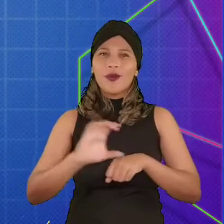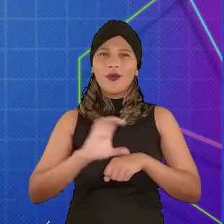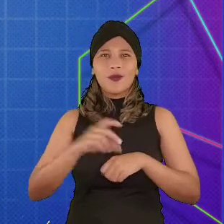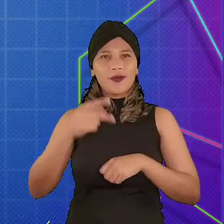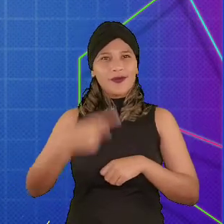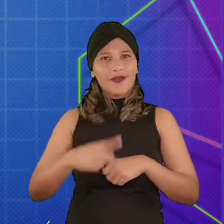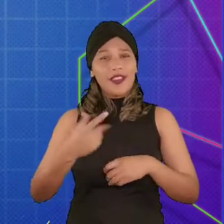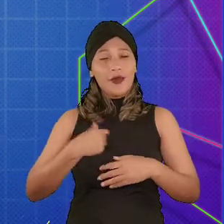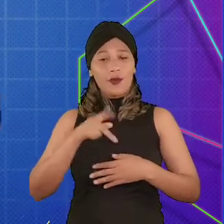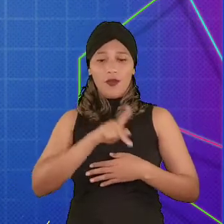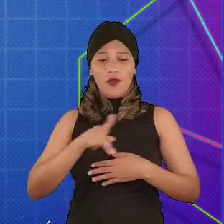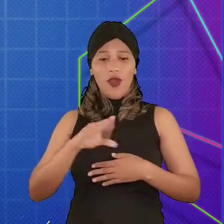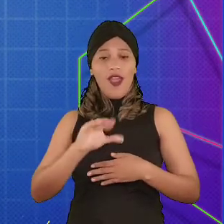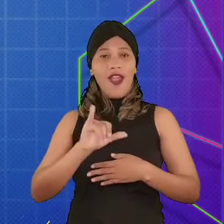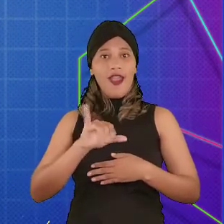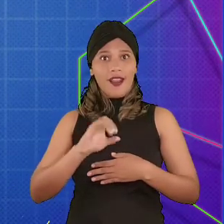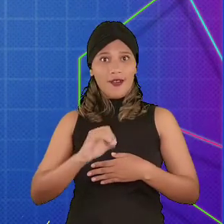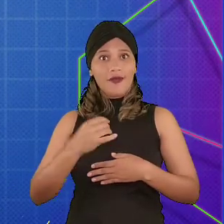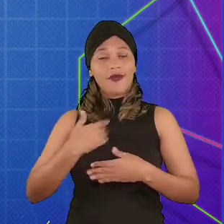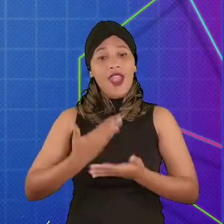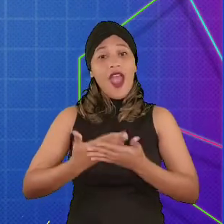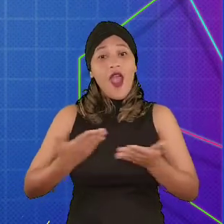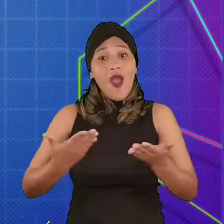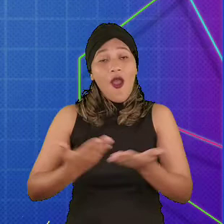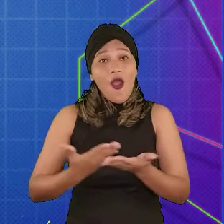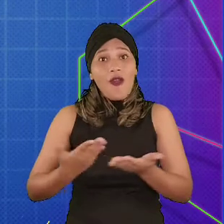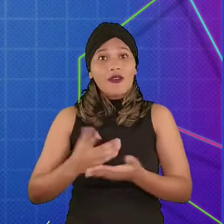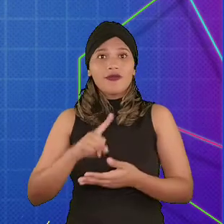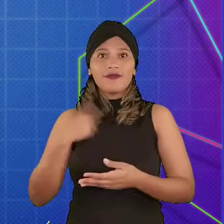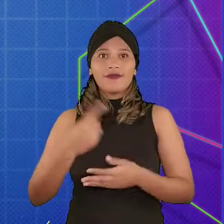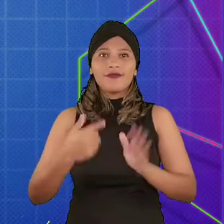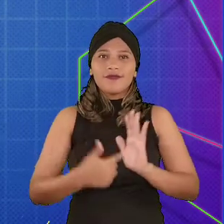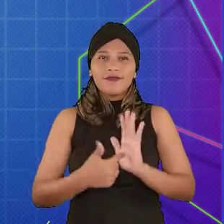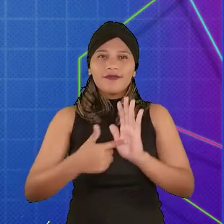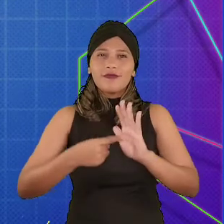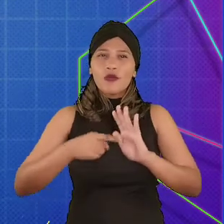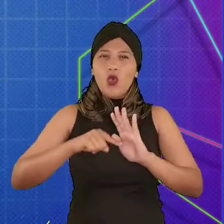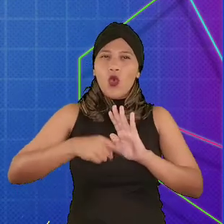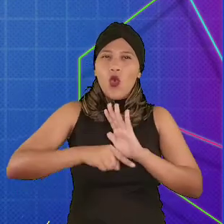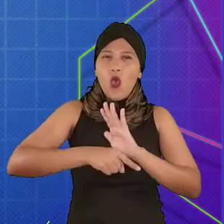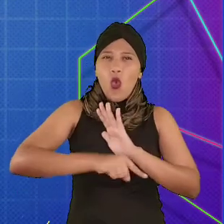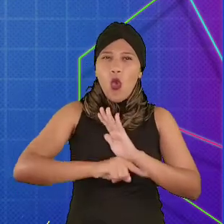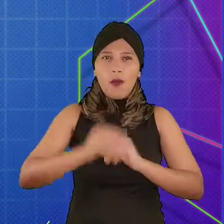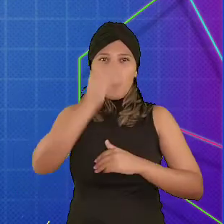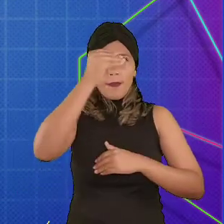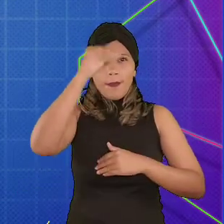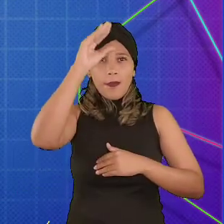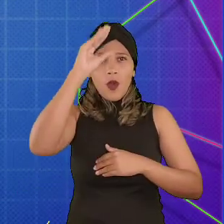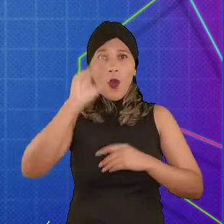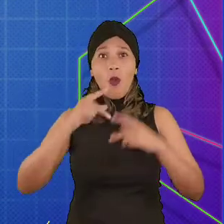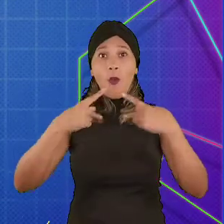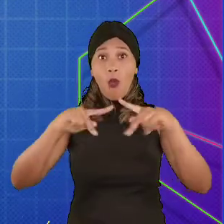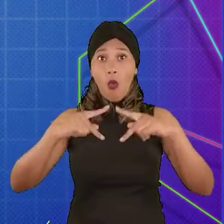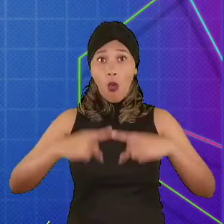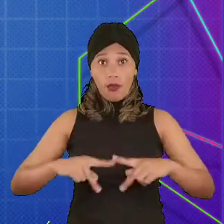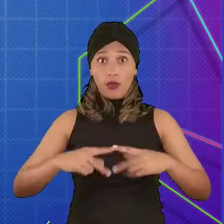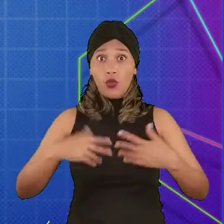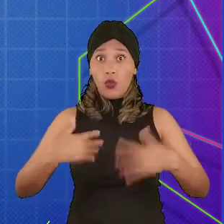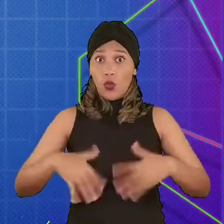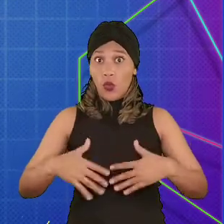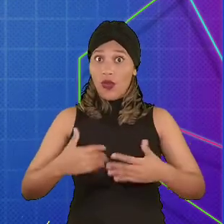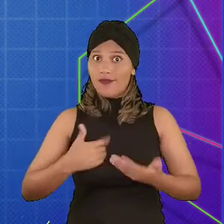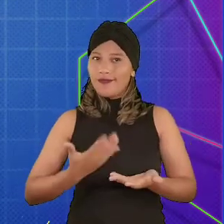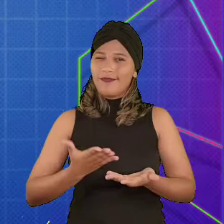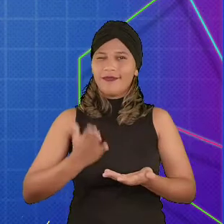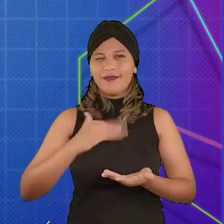aulas aqui da criar jogos eu sou o professor Caio e a aula de hoje que a gente vai aprofundar um pouco mais nosso conhecimento em